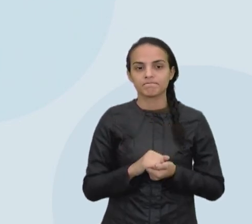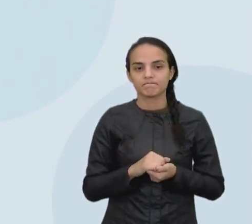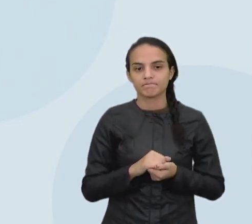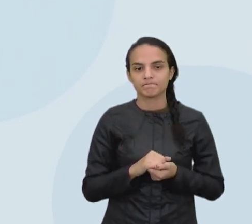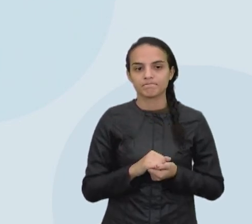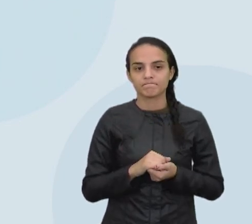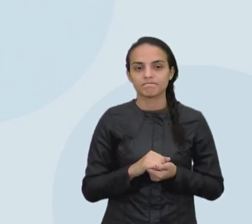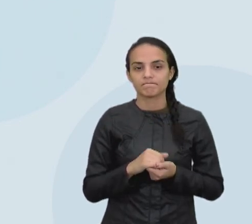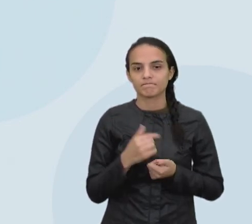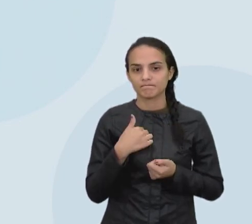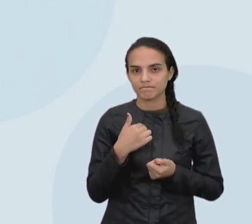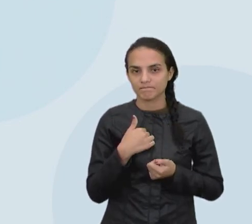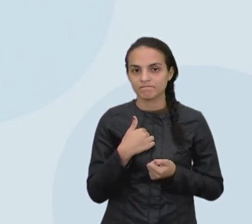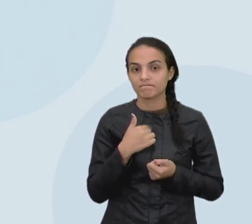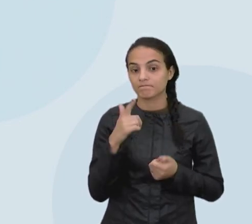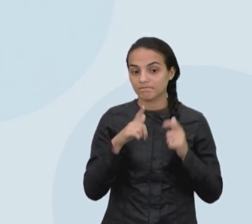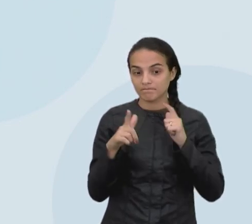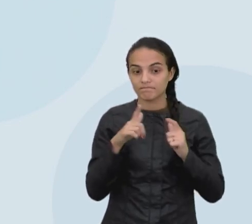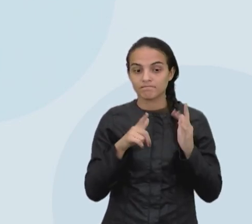estar podendo